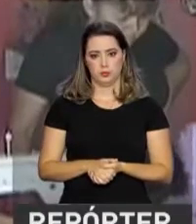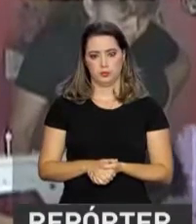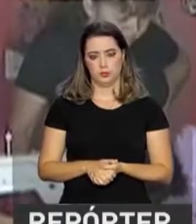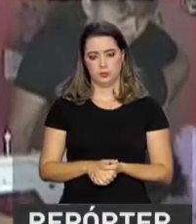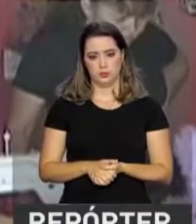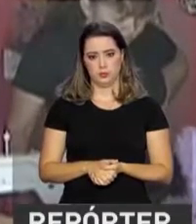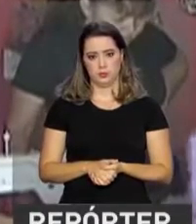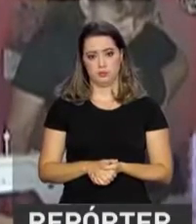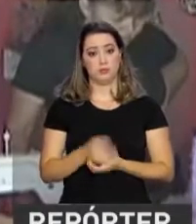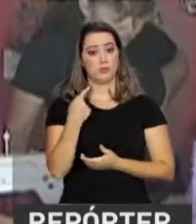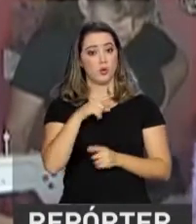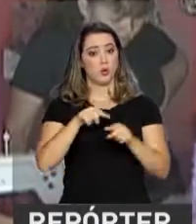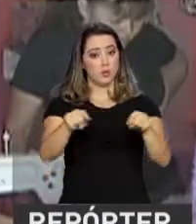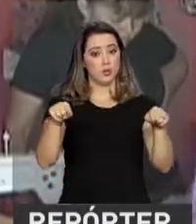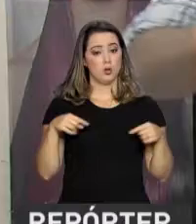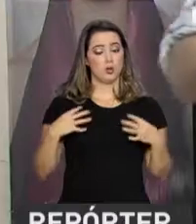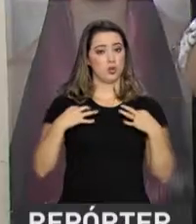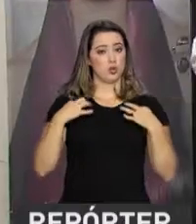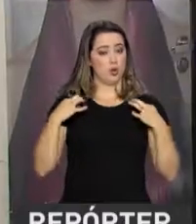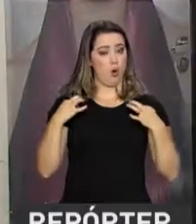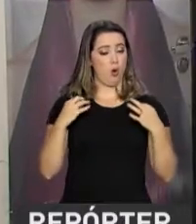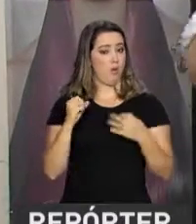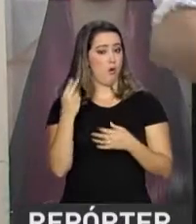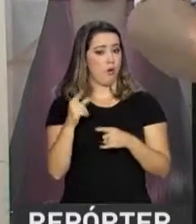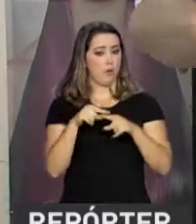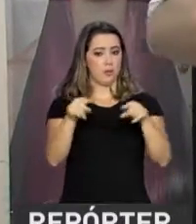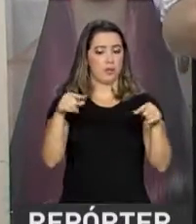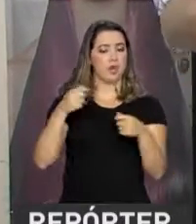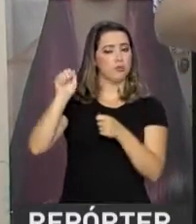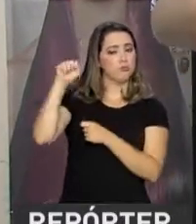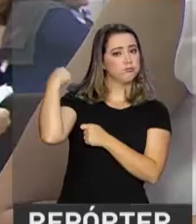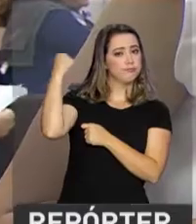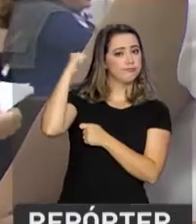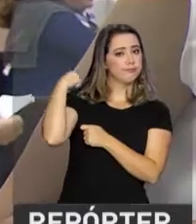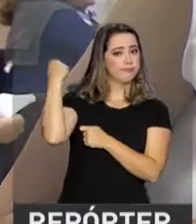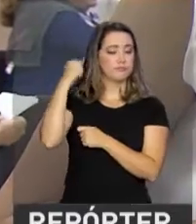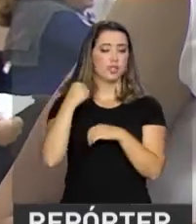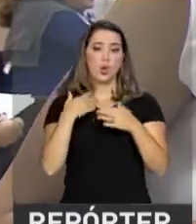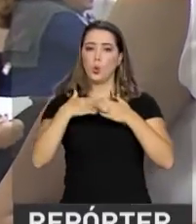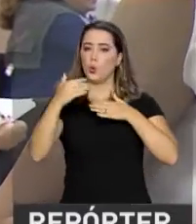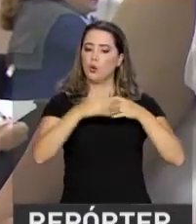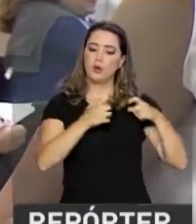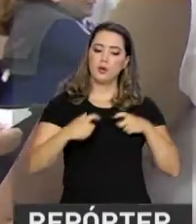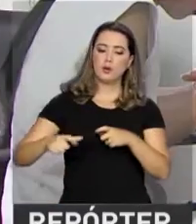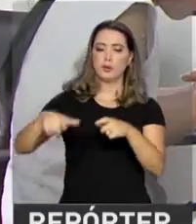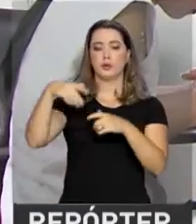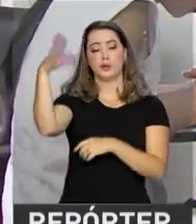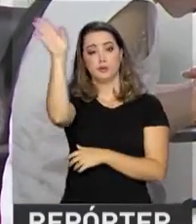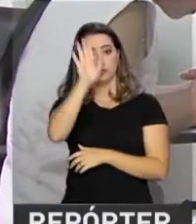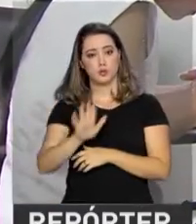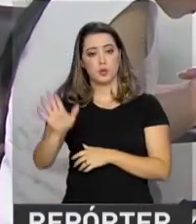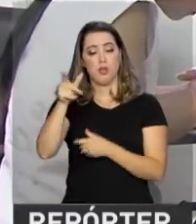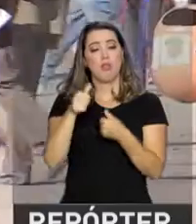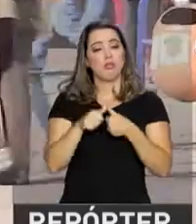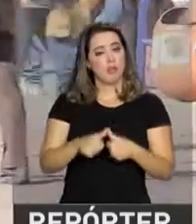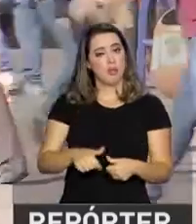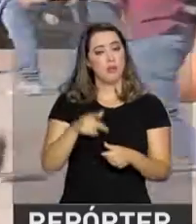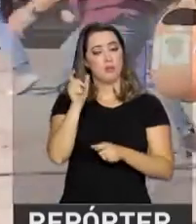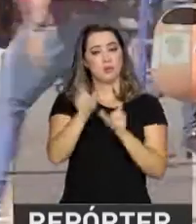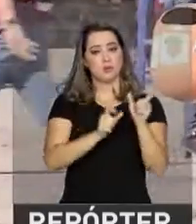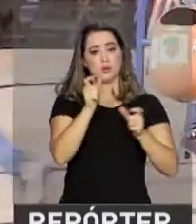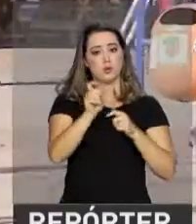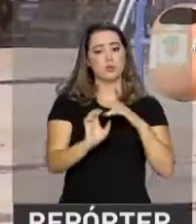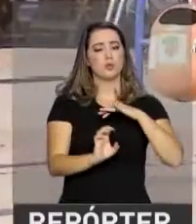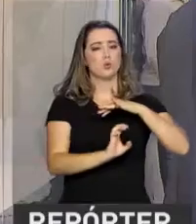seja uma loja de roupas seja um pequeno cabeleireiro em qualquer esquina do país lá estão eles os